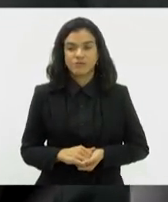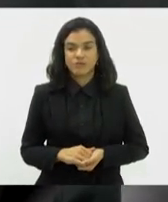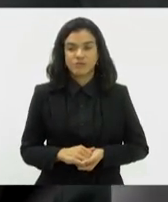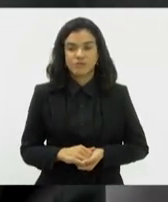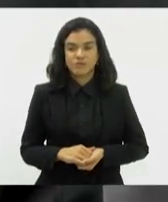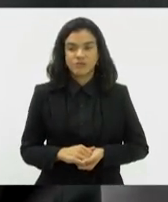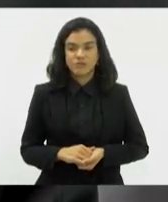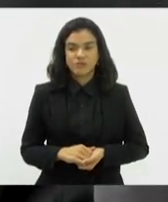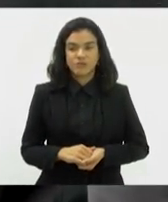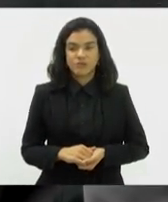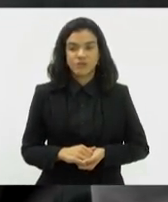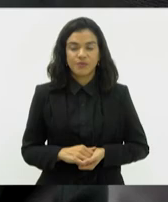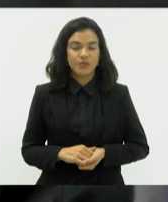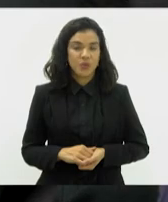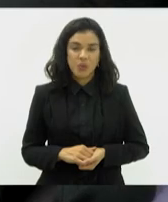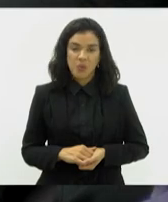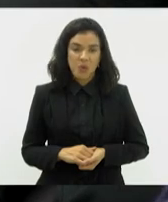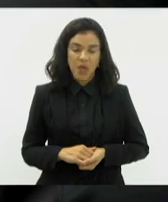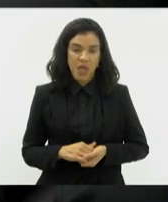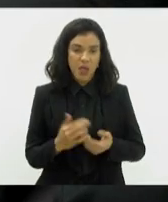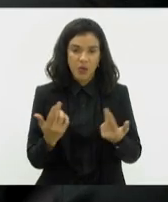o efeito é o mesmo.